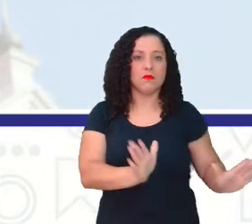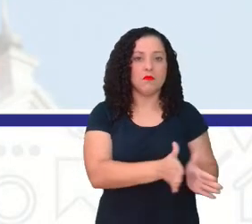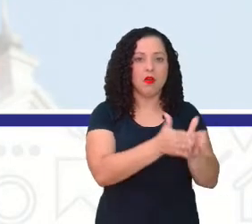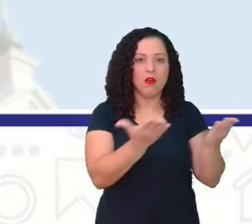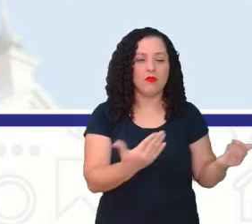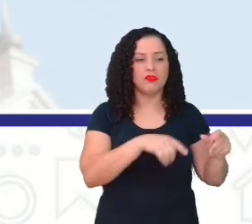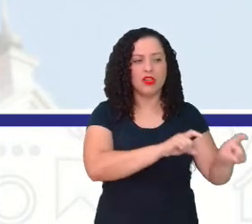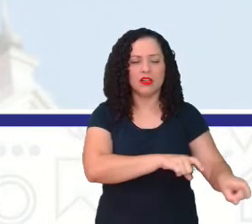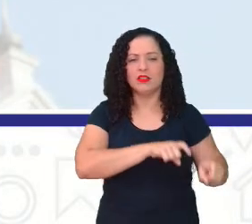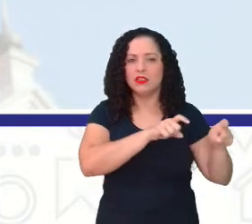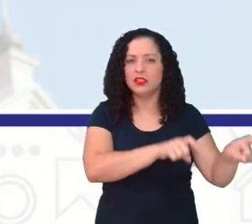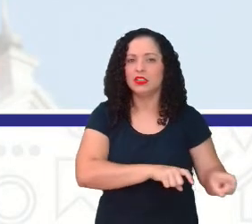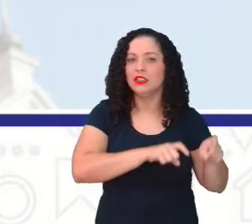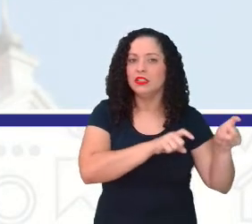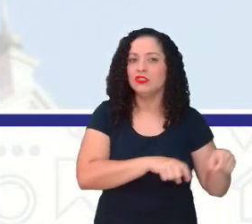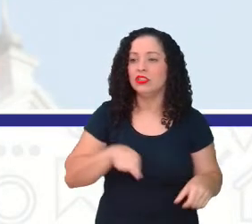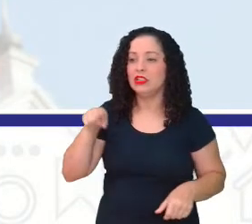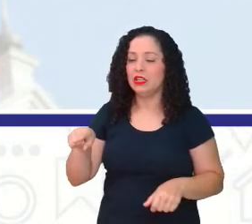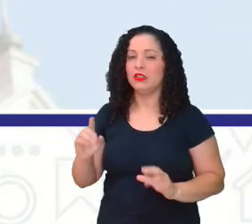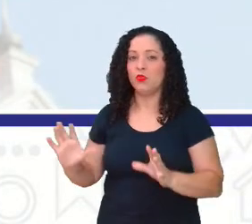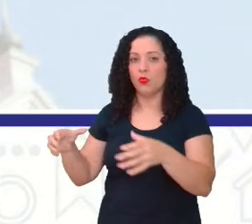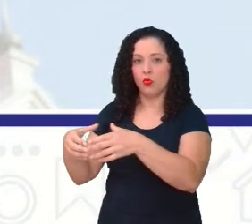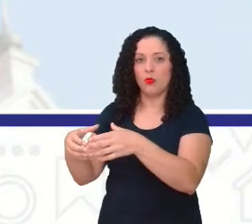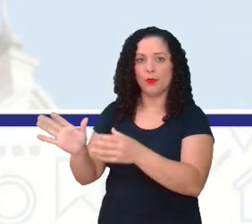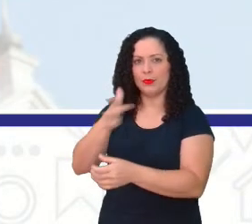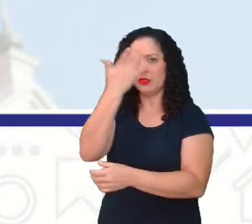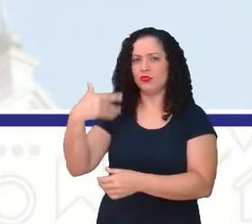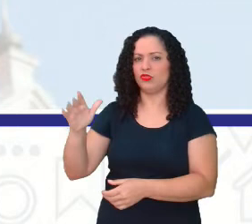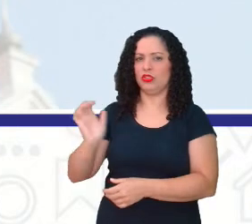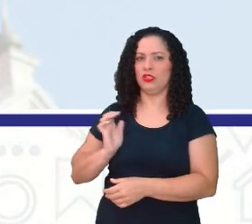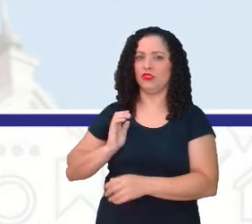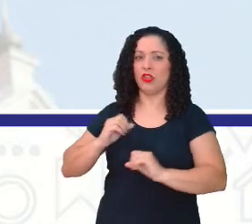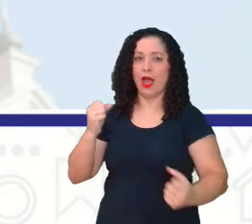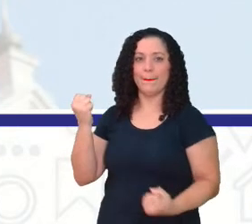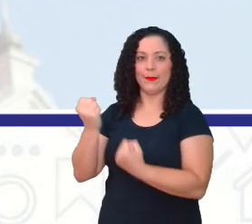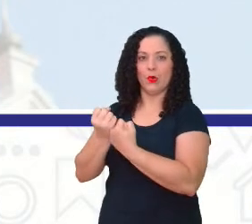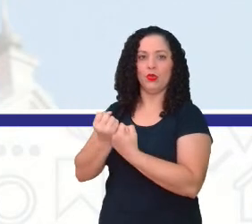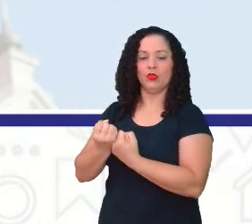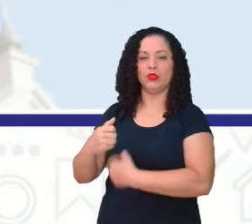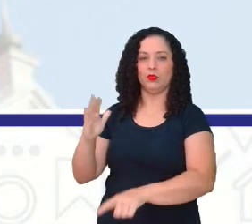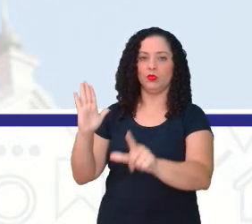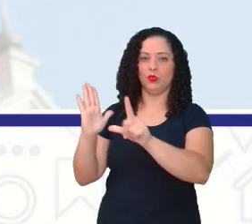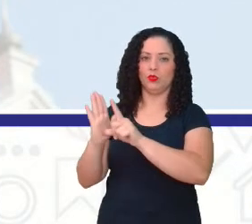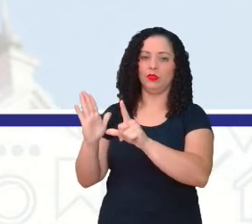tinham apoio de Lutero, inclusive o próprio Lutero, né, nesse momento